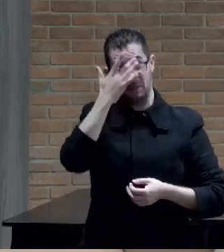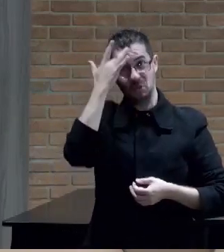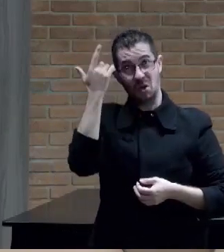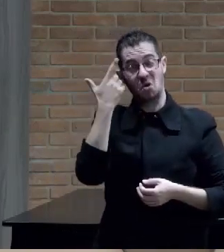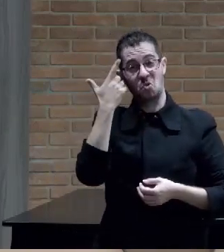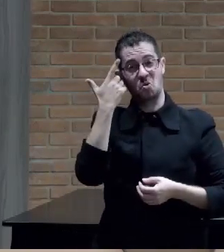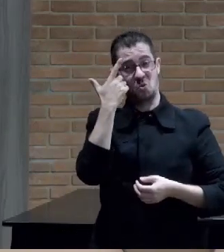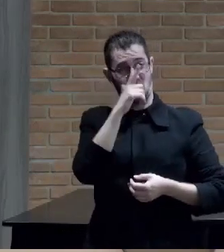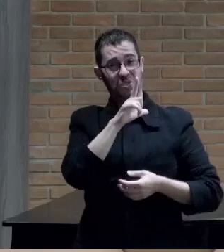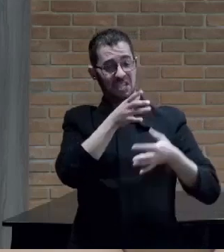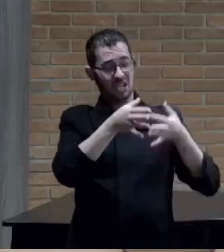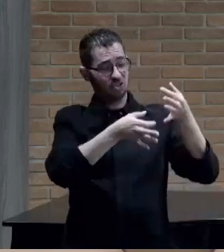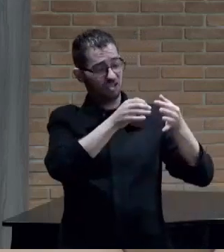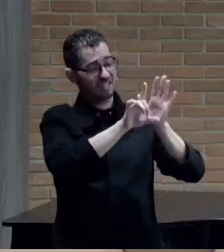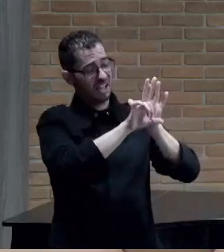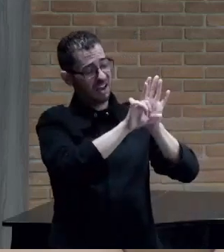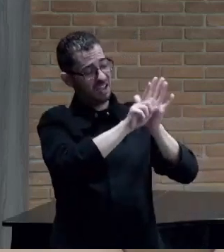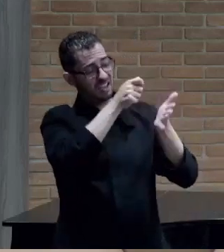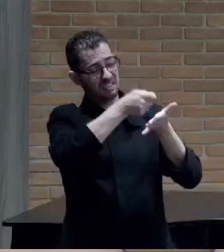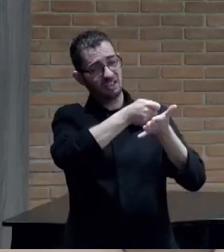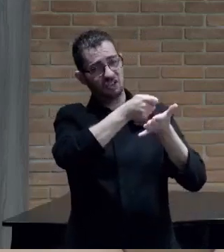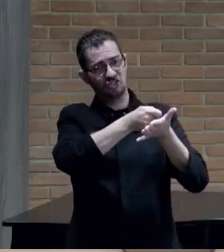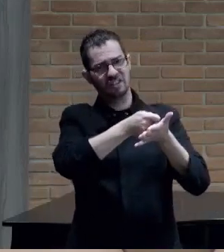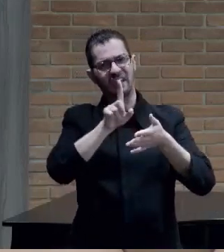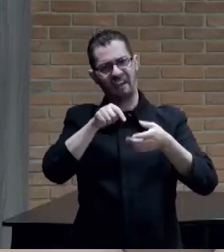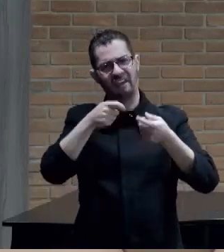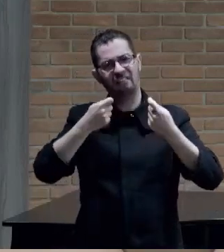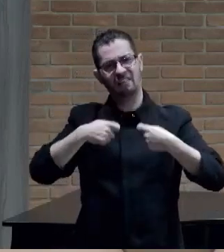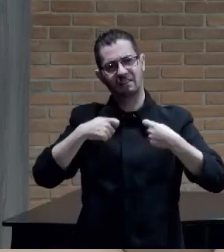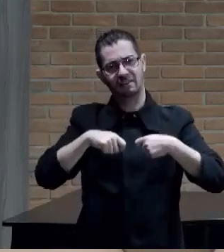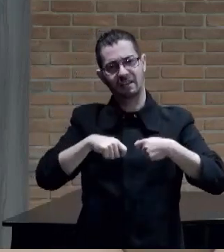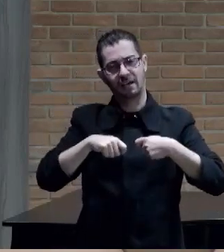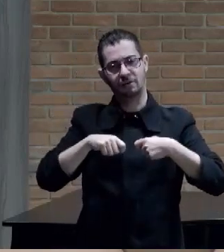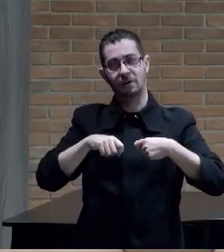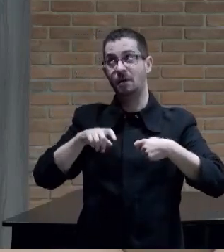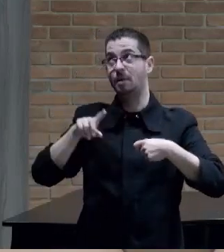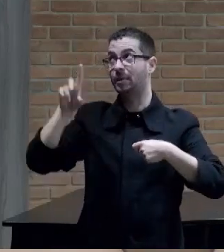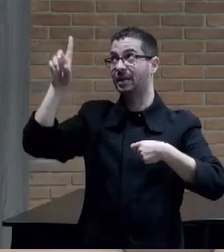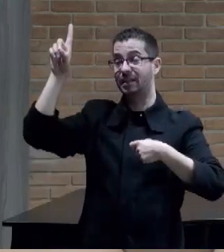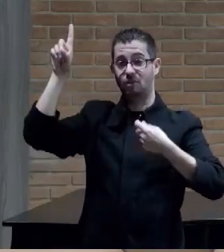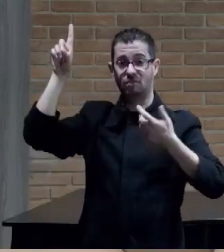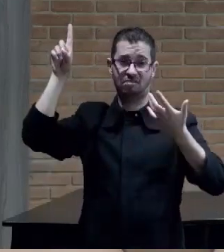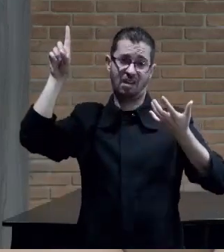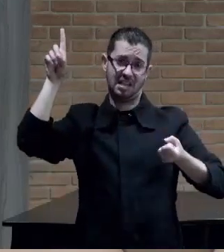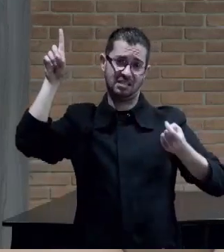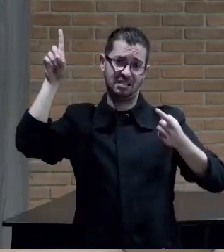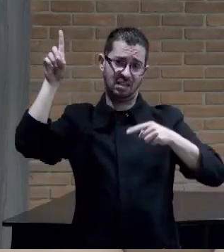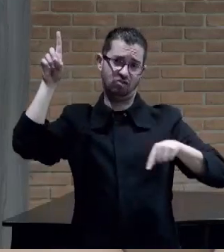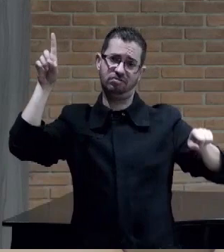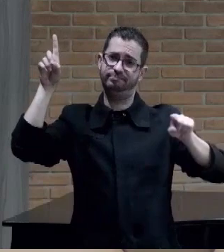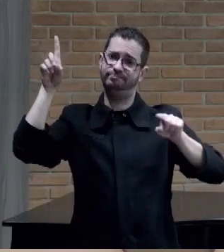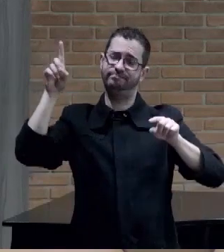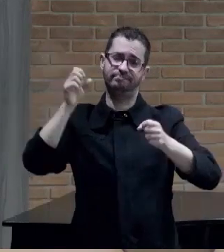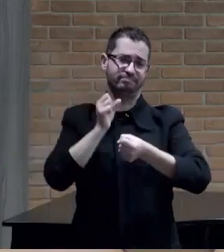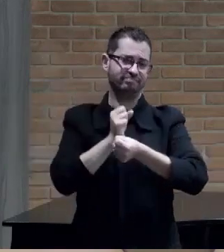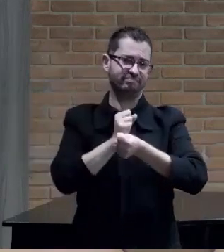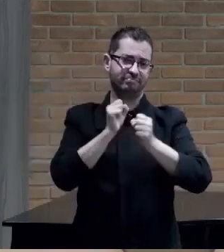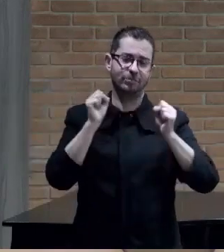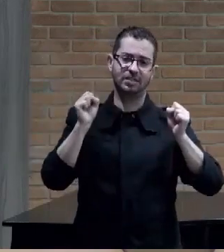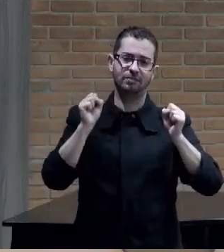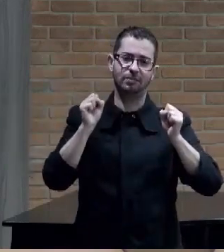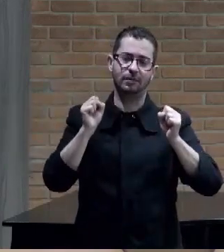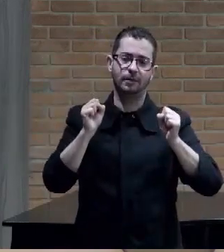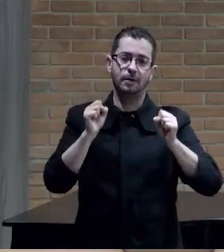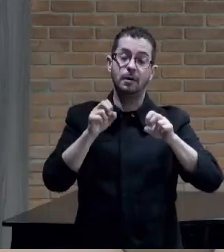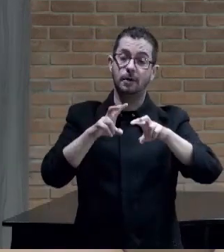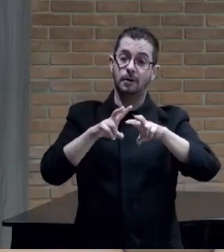é necessária para a sua aceitação por Deus. Não tem como. A razão para isso é